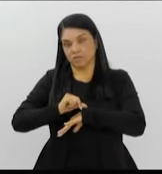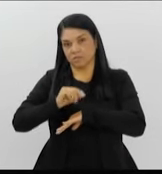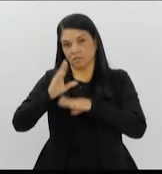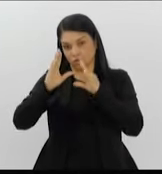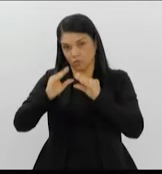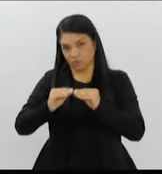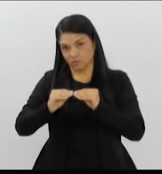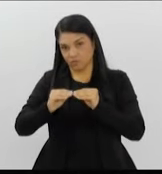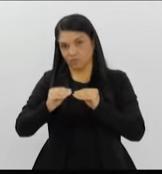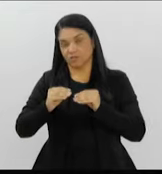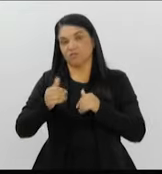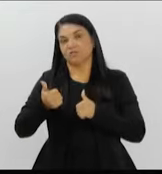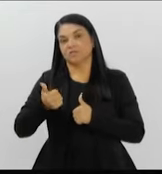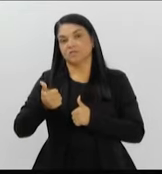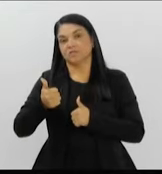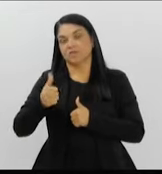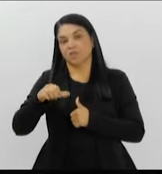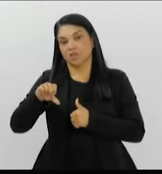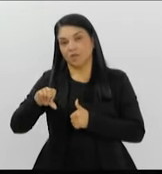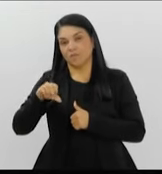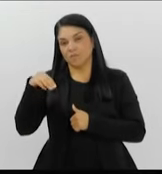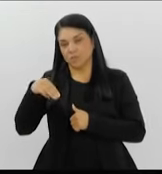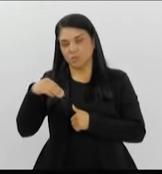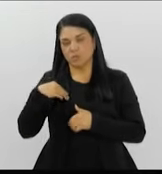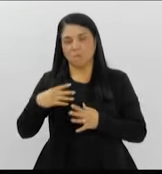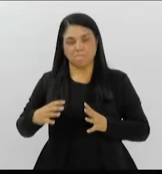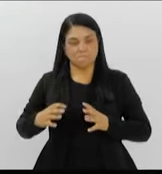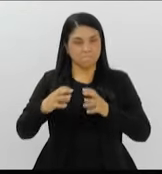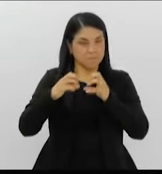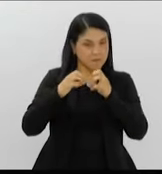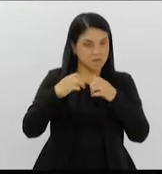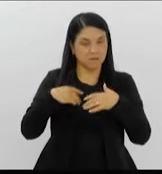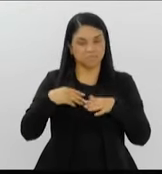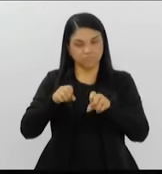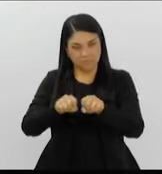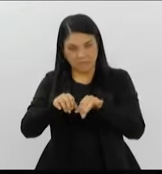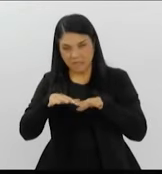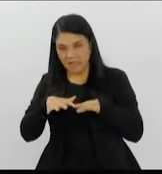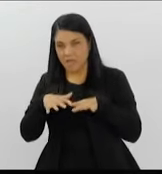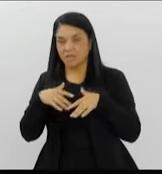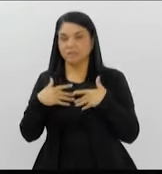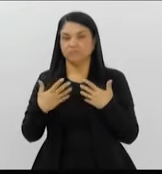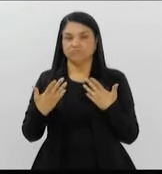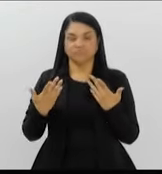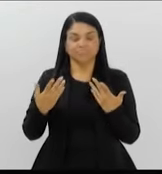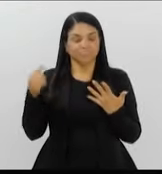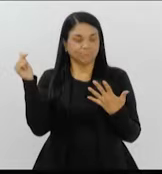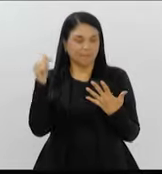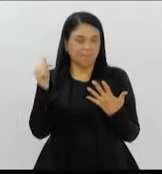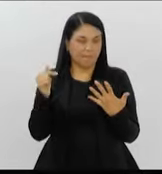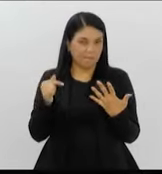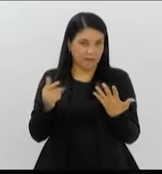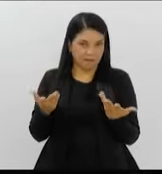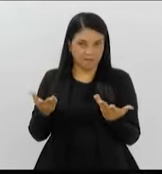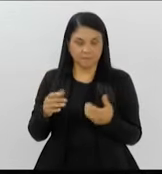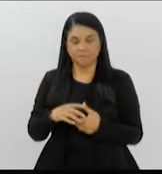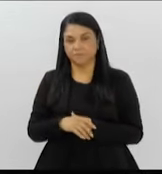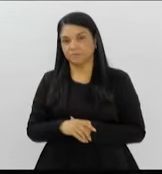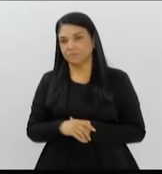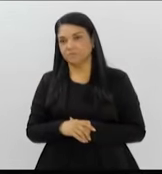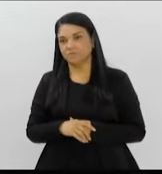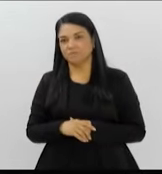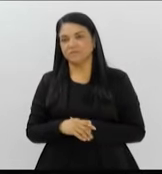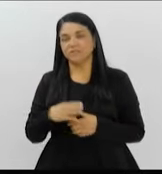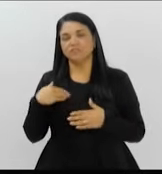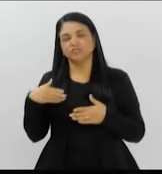E um dia com muitas falas, muita briga, muita tensão, etc, etc. Aí de boa, cheguei em